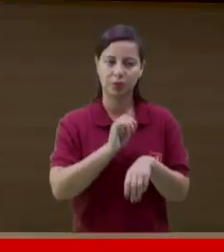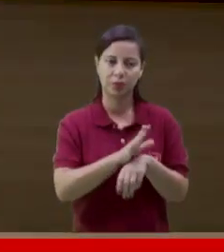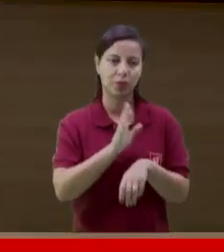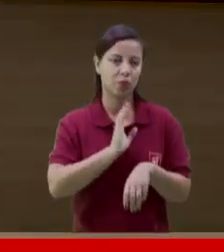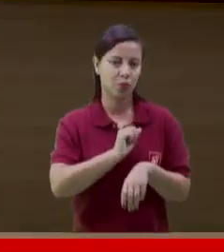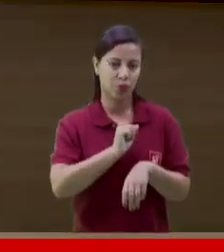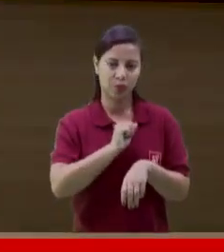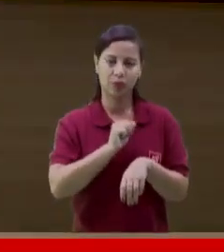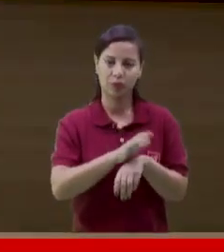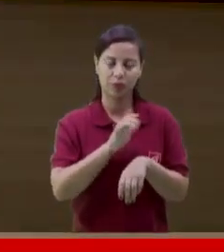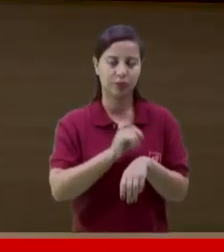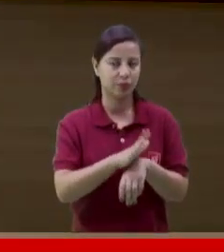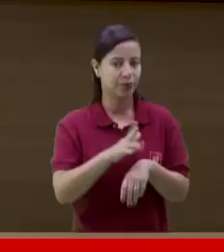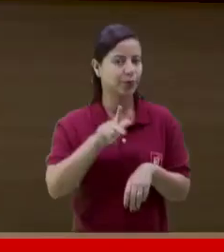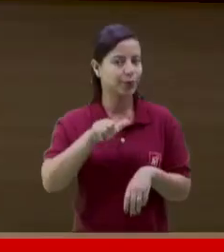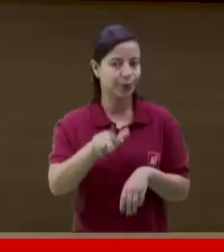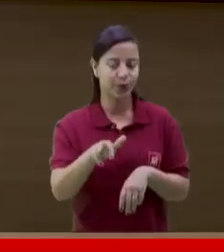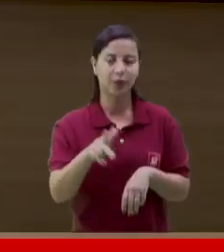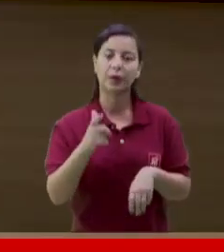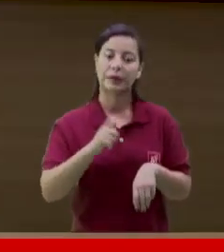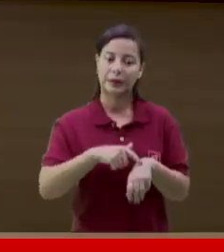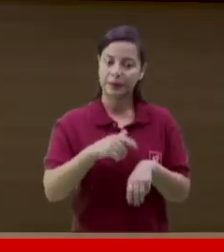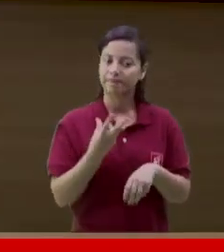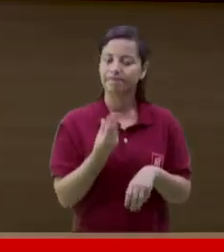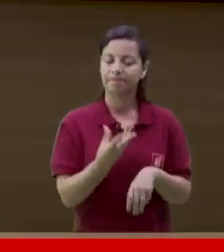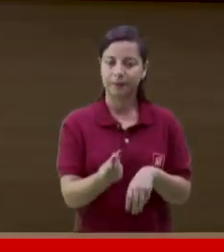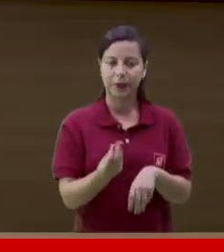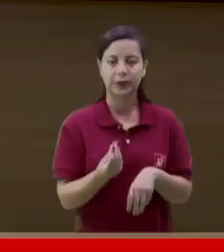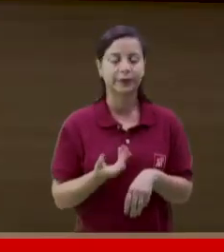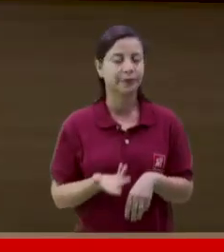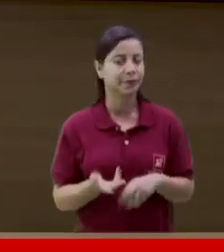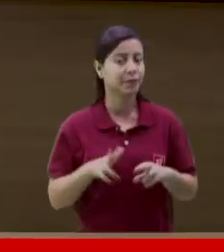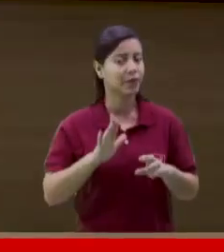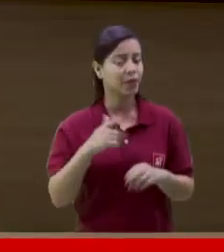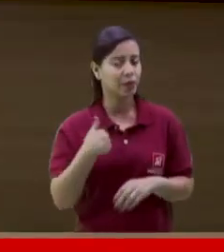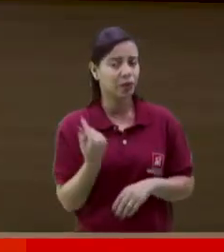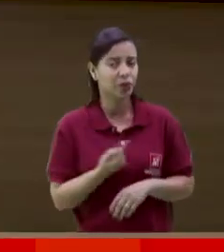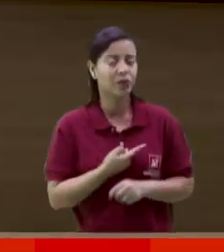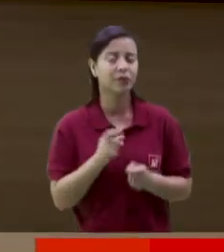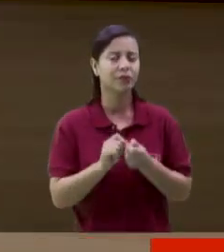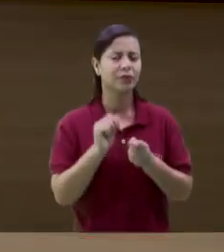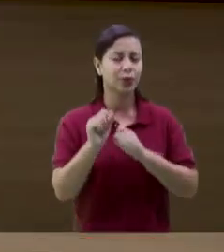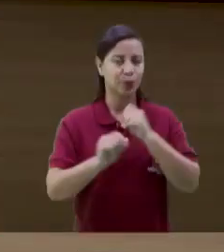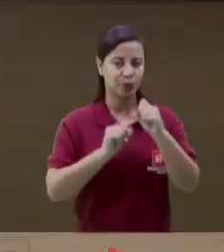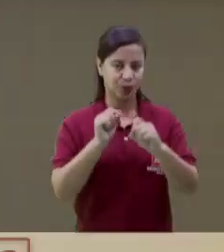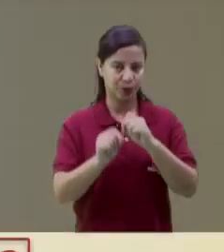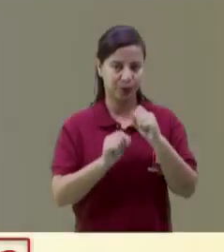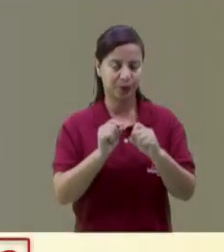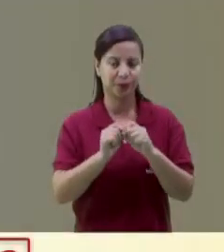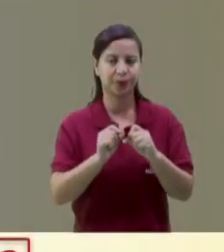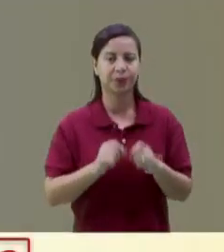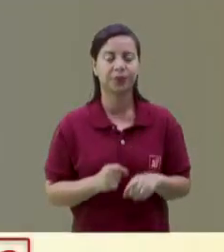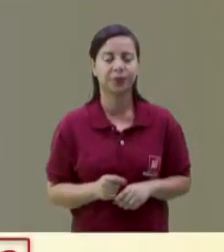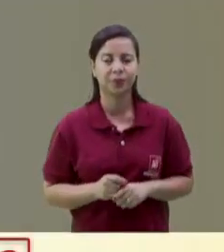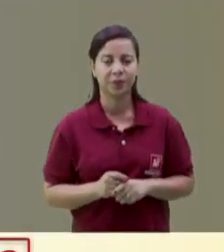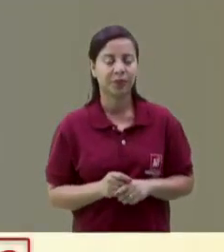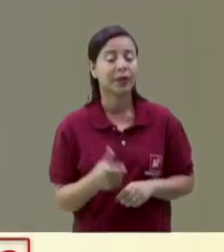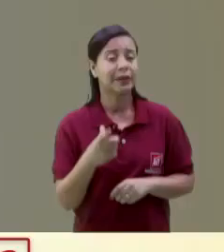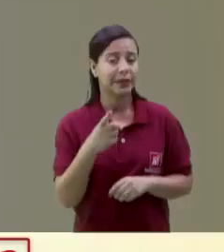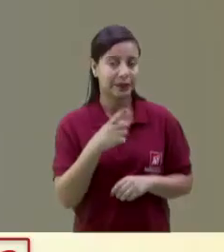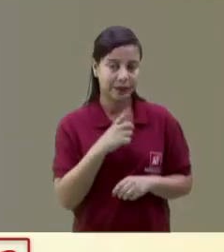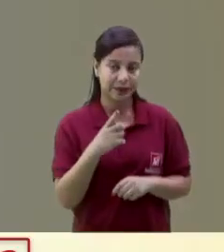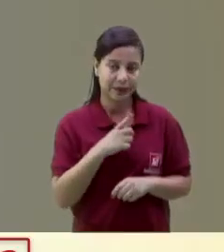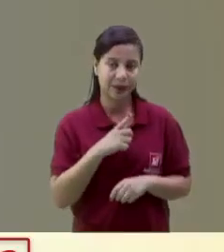de grande quantidade. Como que a gente pode conter esse tipo de hemorragia? Existe